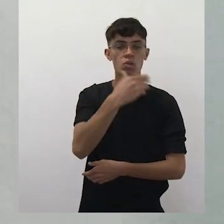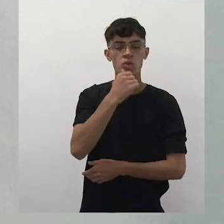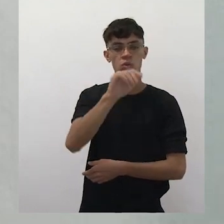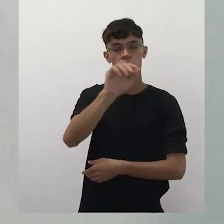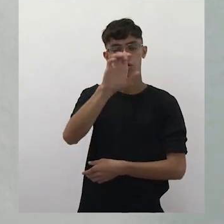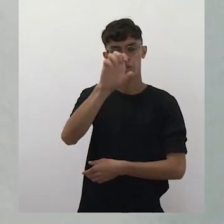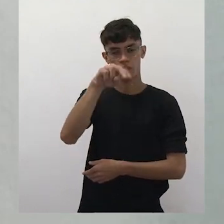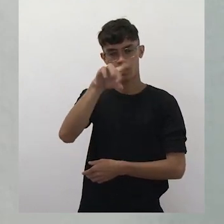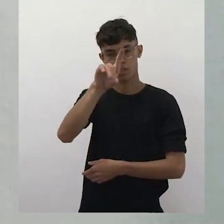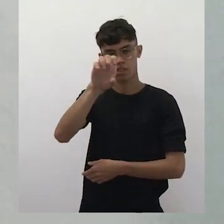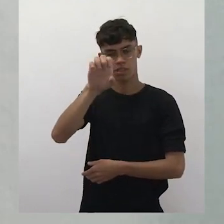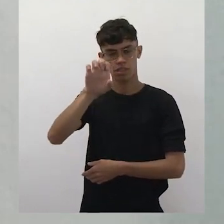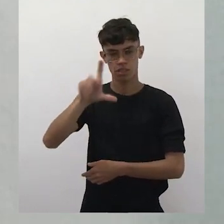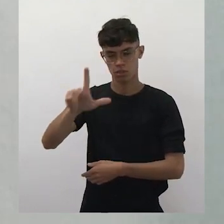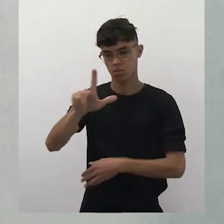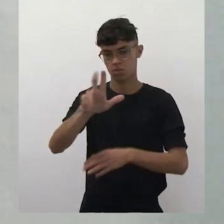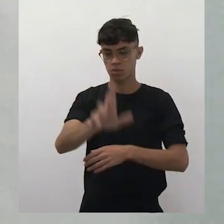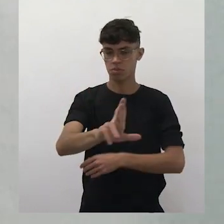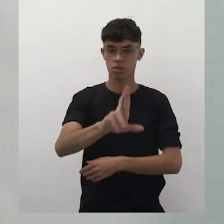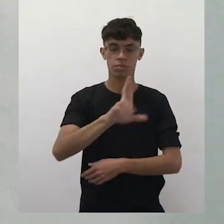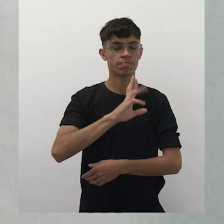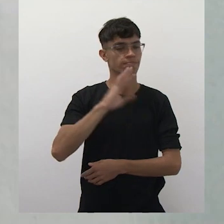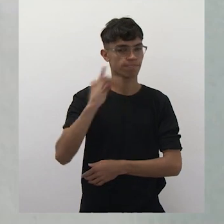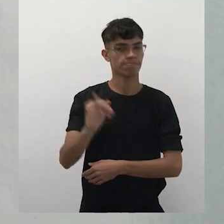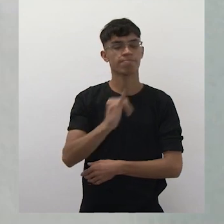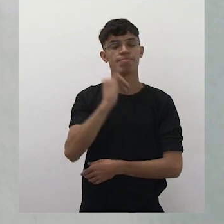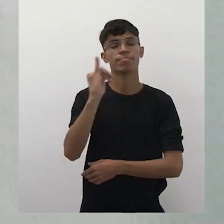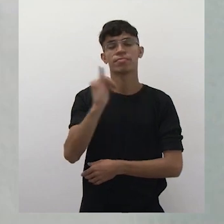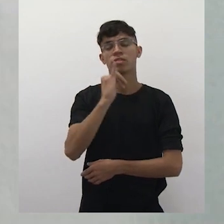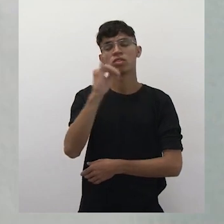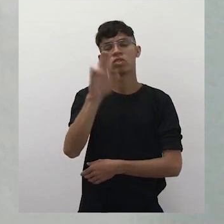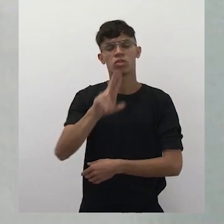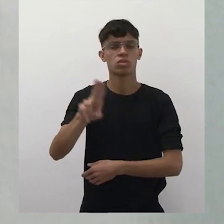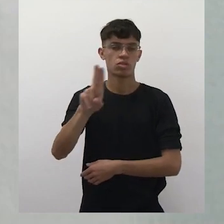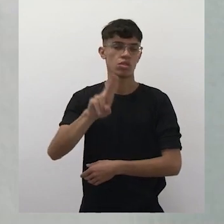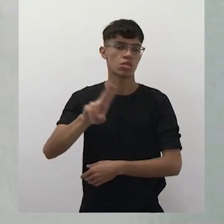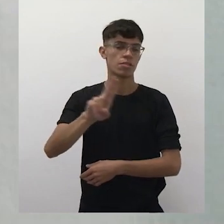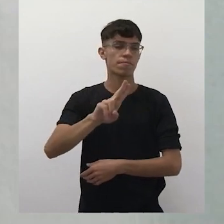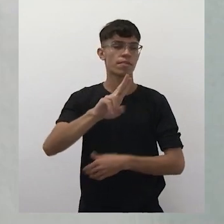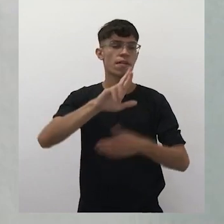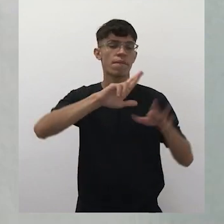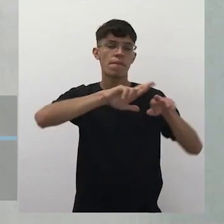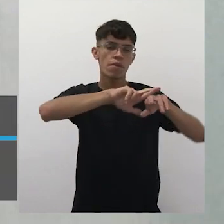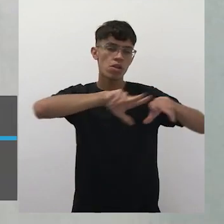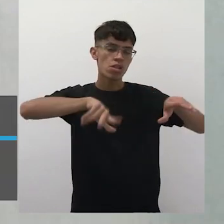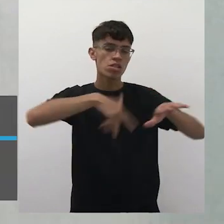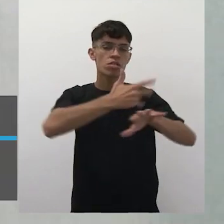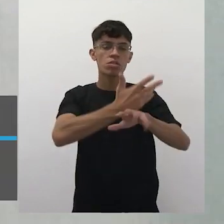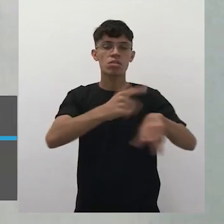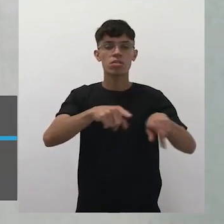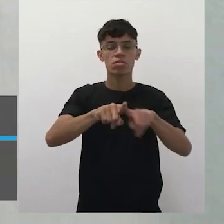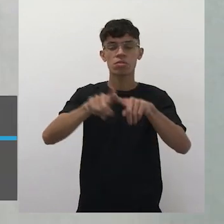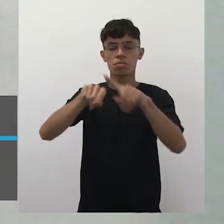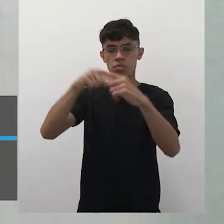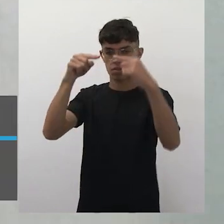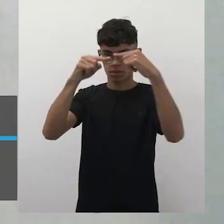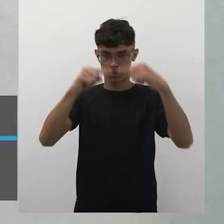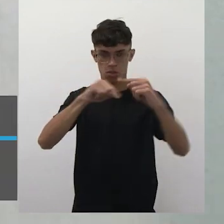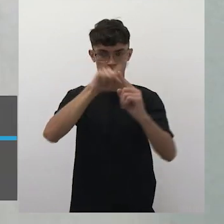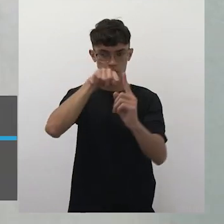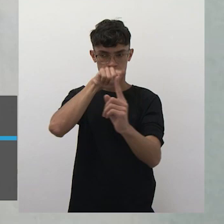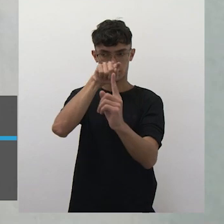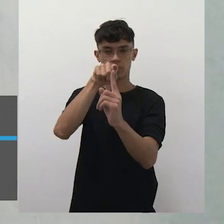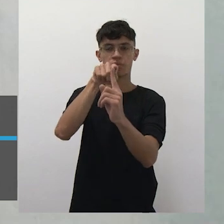diz que é importante a utilização interdisciplinar para relacionar os